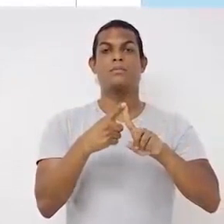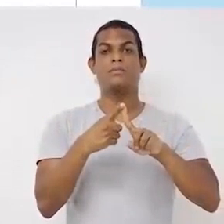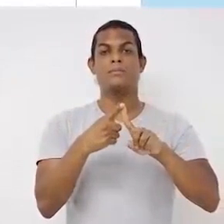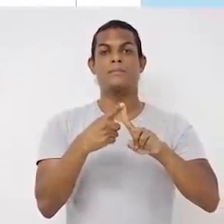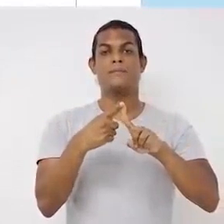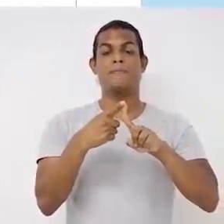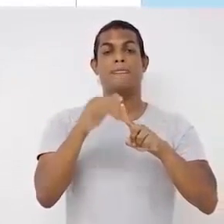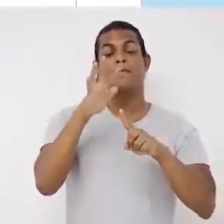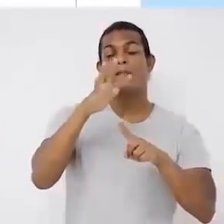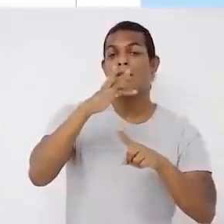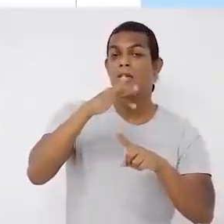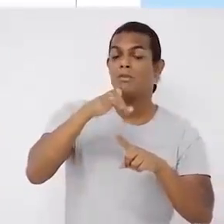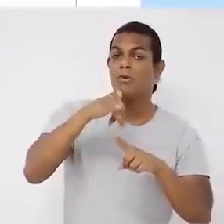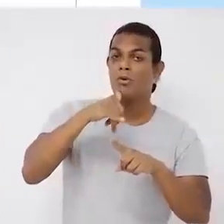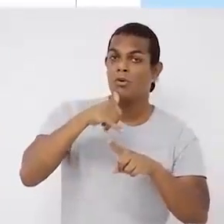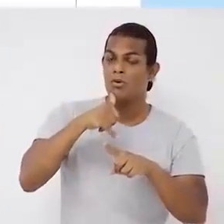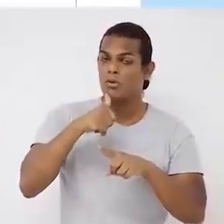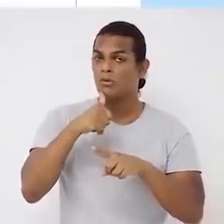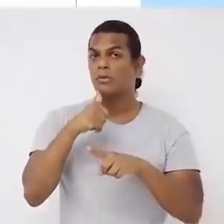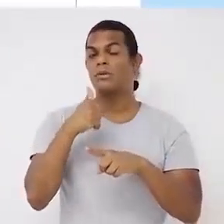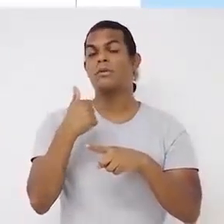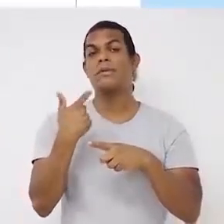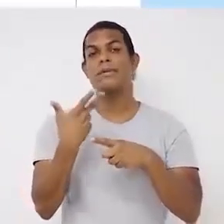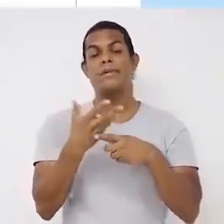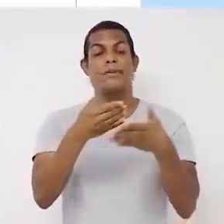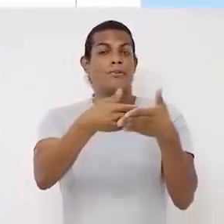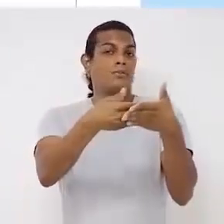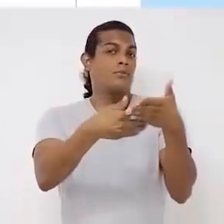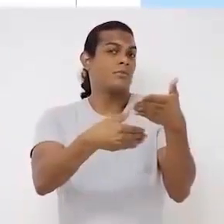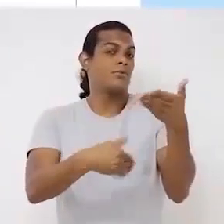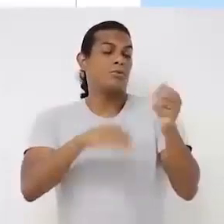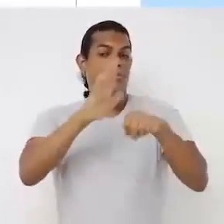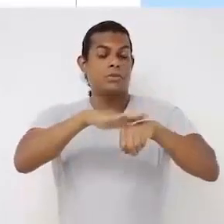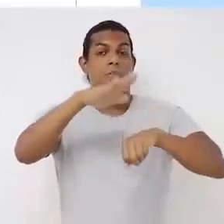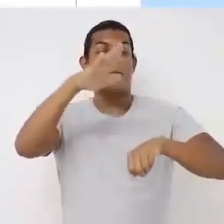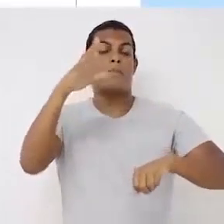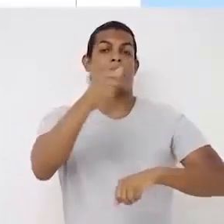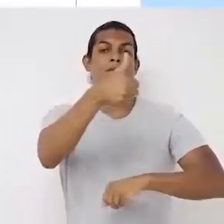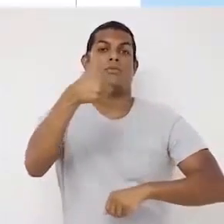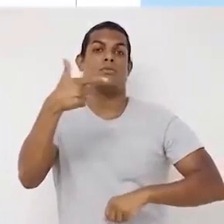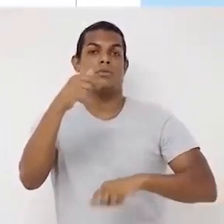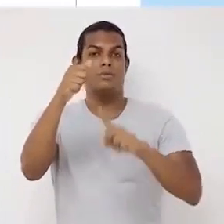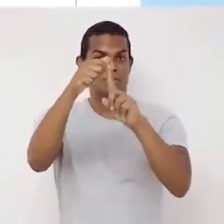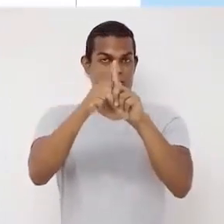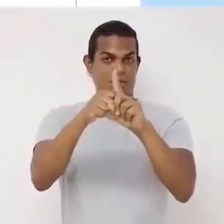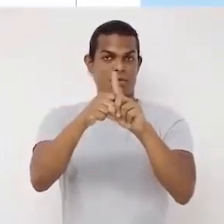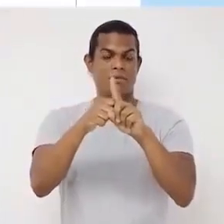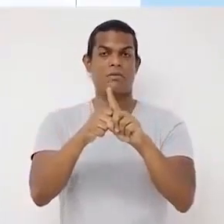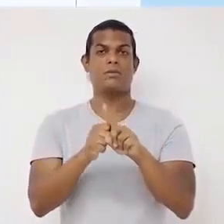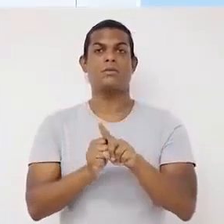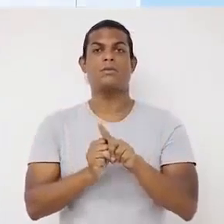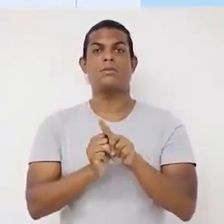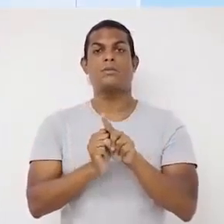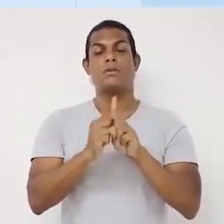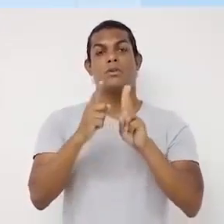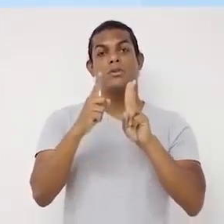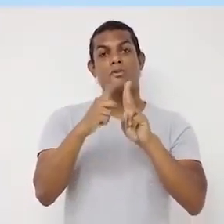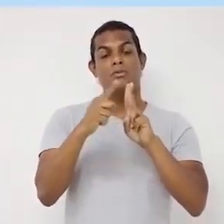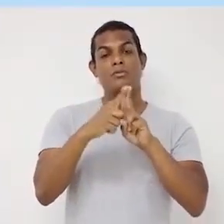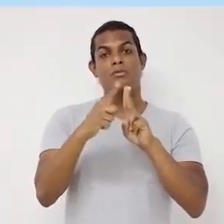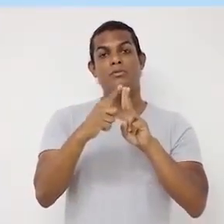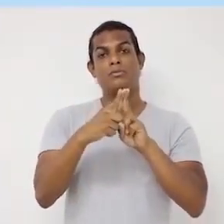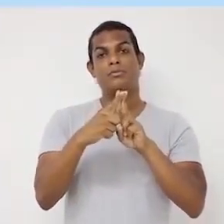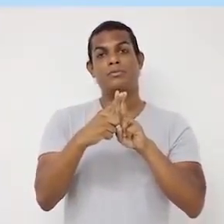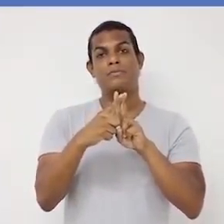longo prazo, que são as contas que em geral excedem os 12 meses, os